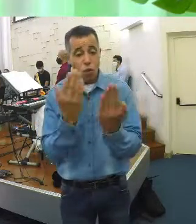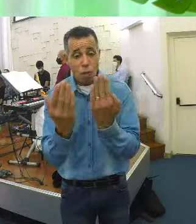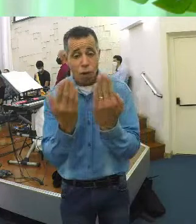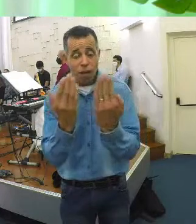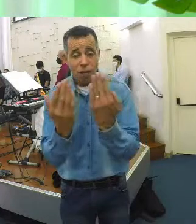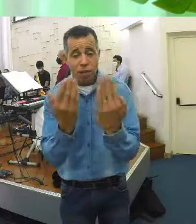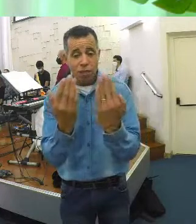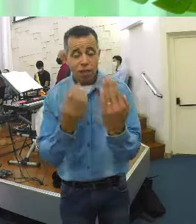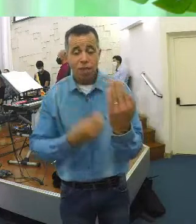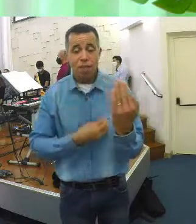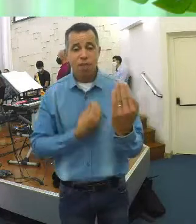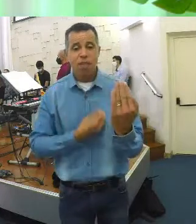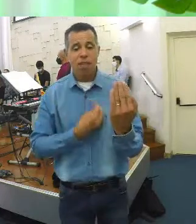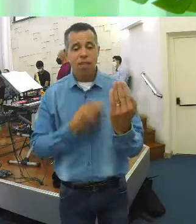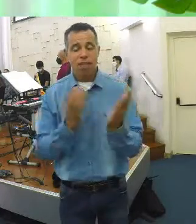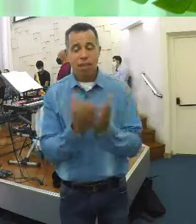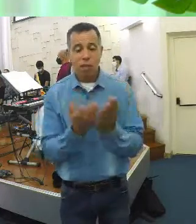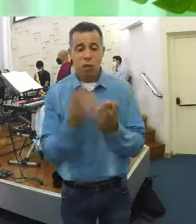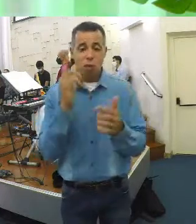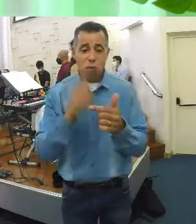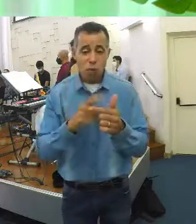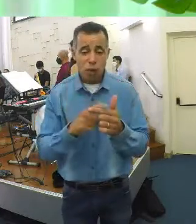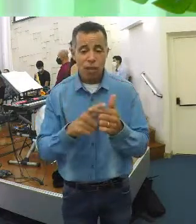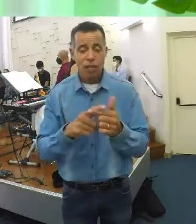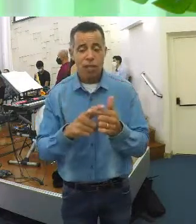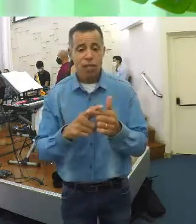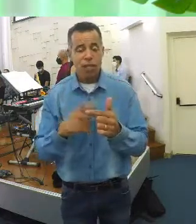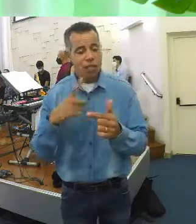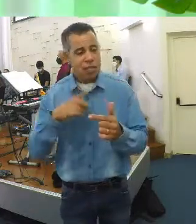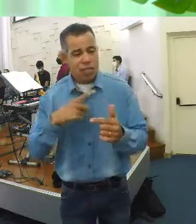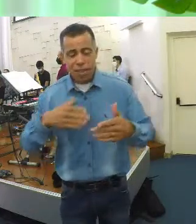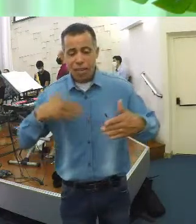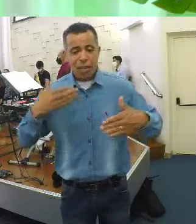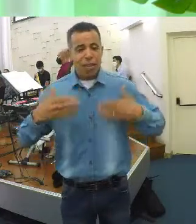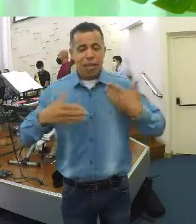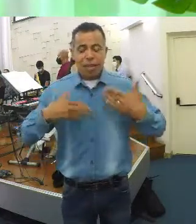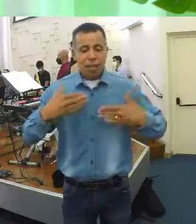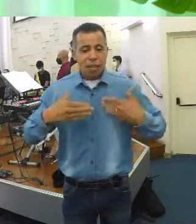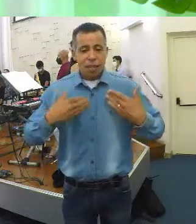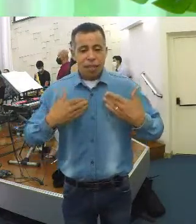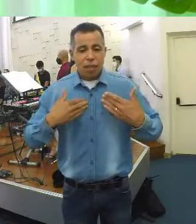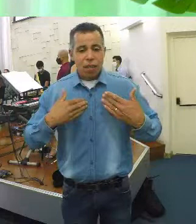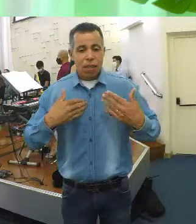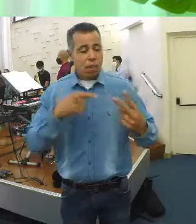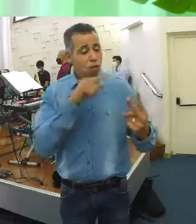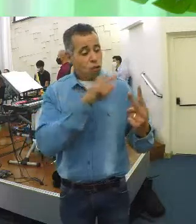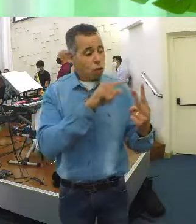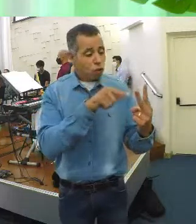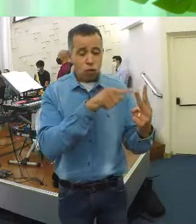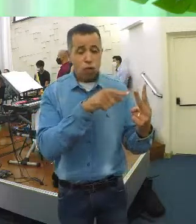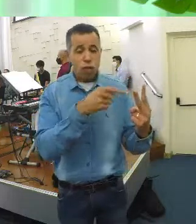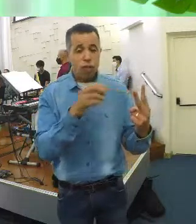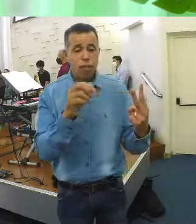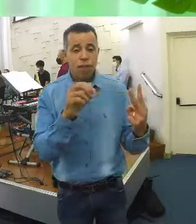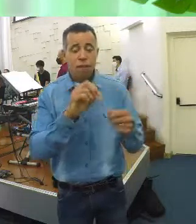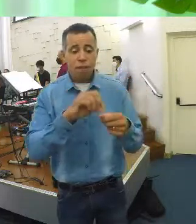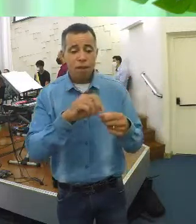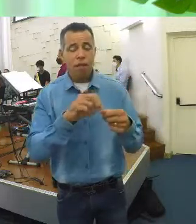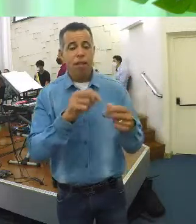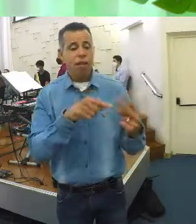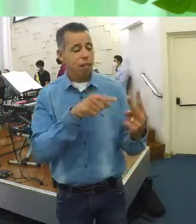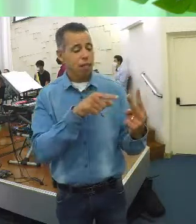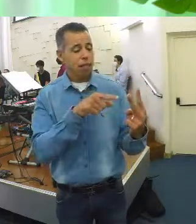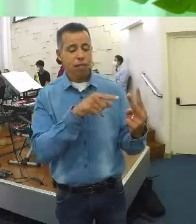tinham grande alegria do Espírito Santo. O que faz Paulo, o que faz Barnabé, quando rejeitados